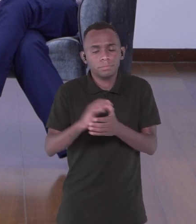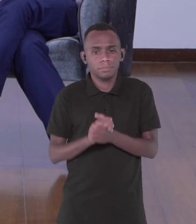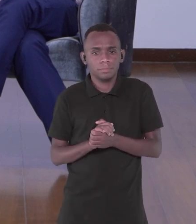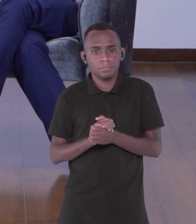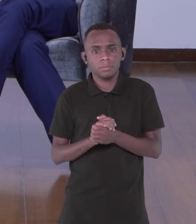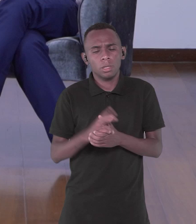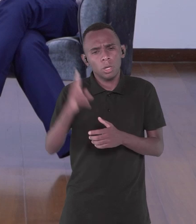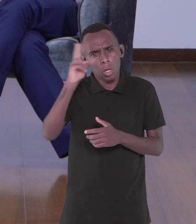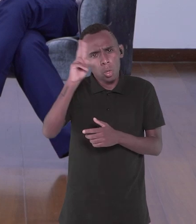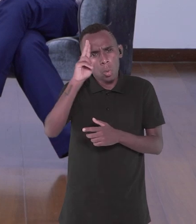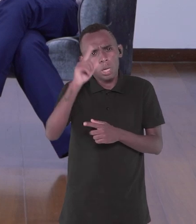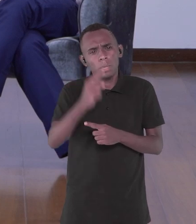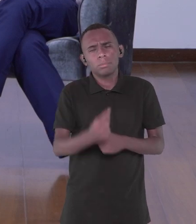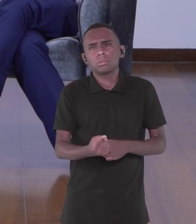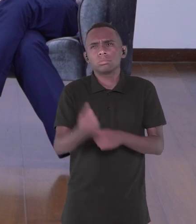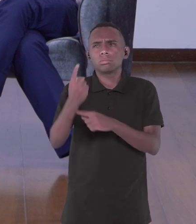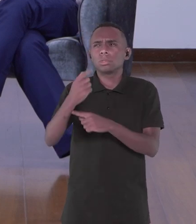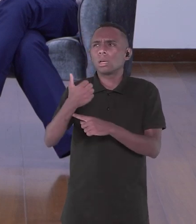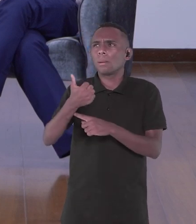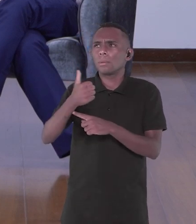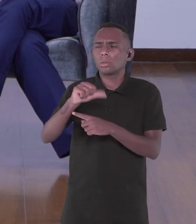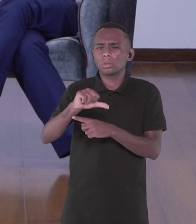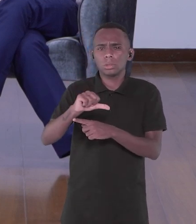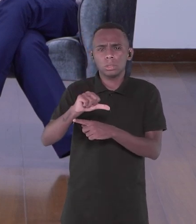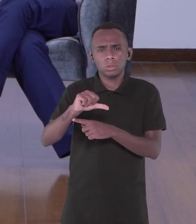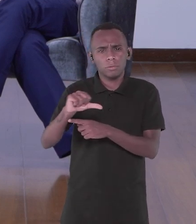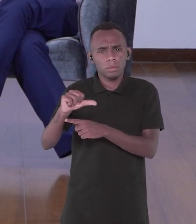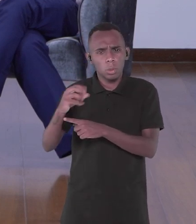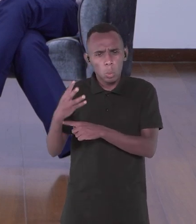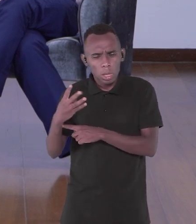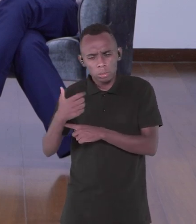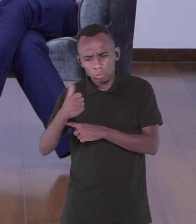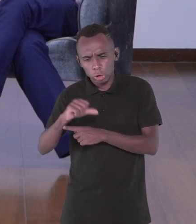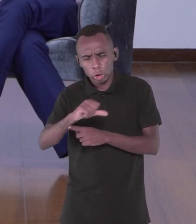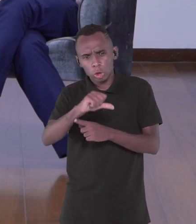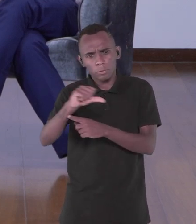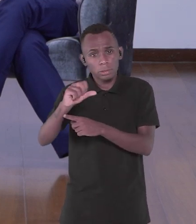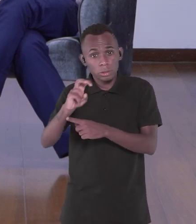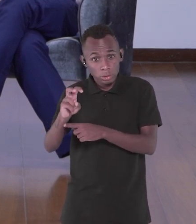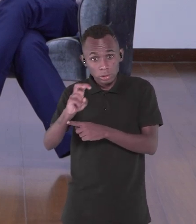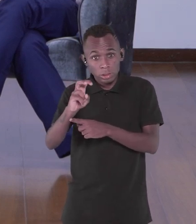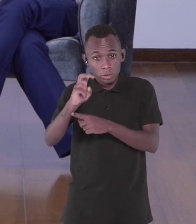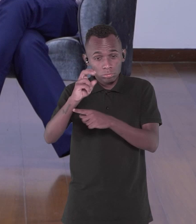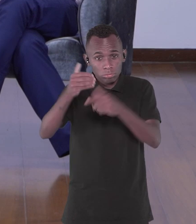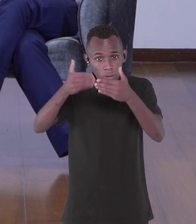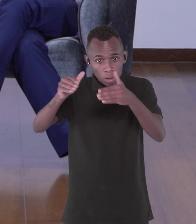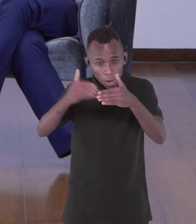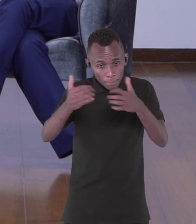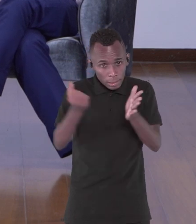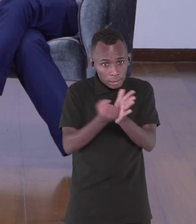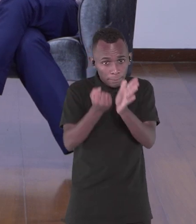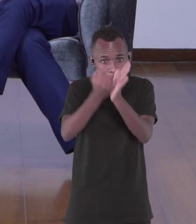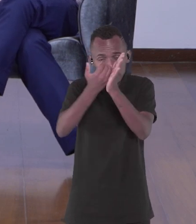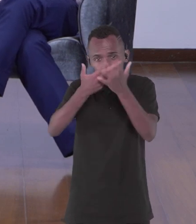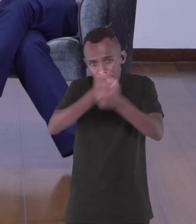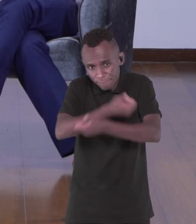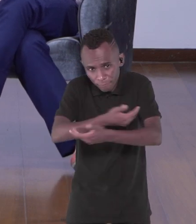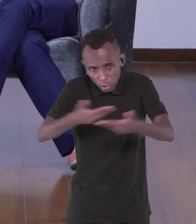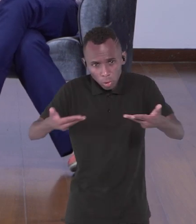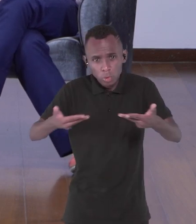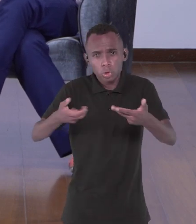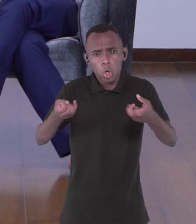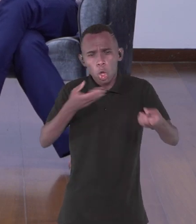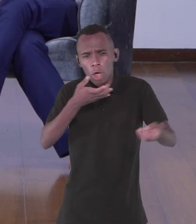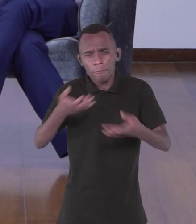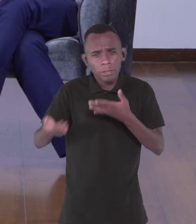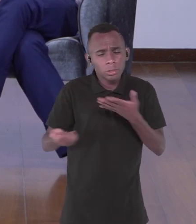ido para Varsóvia em 94, 95, tinha acabado de abrir o McDonald's também, então era uma grande novidade,